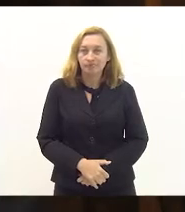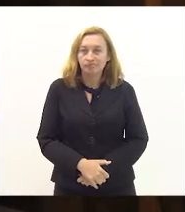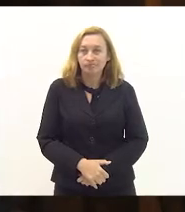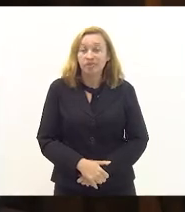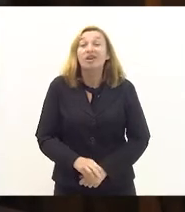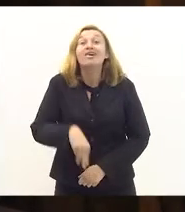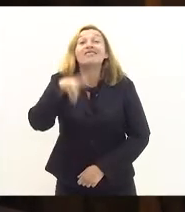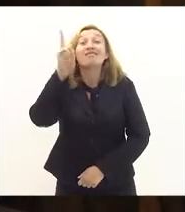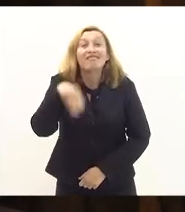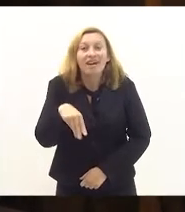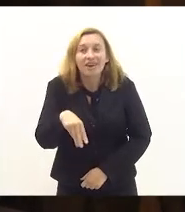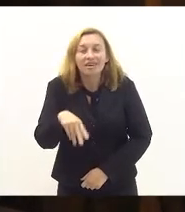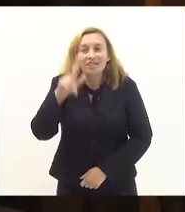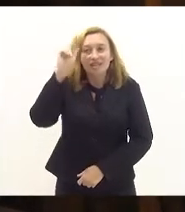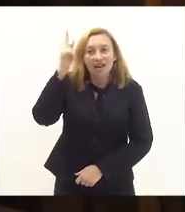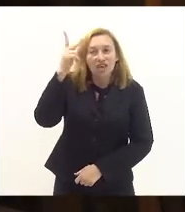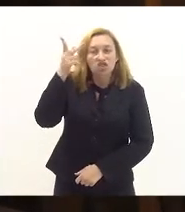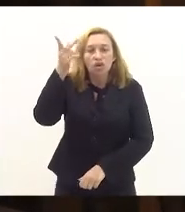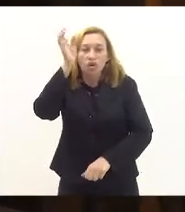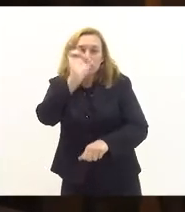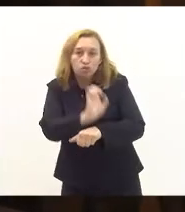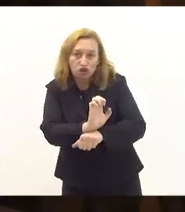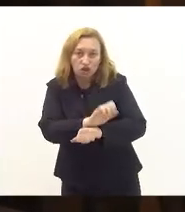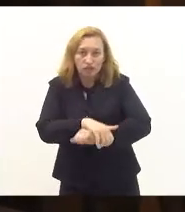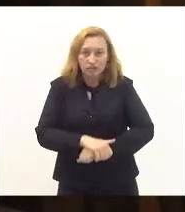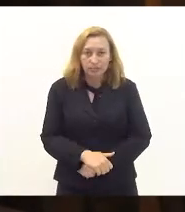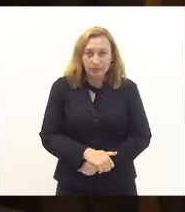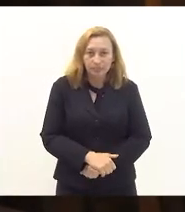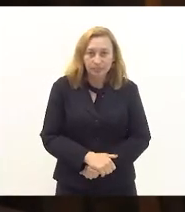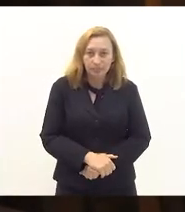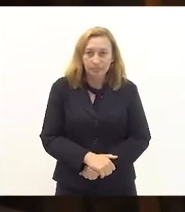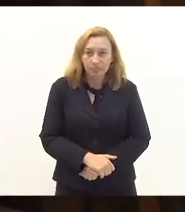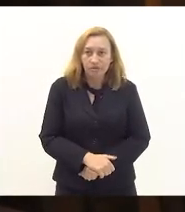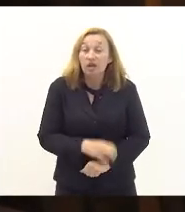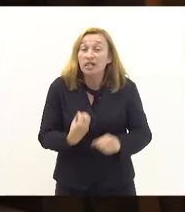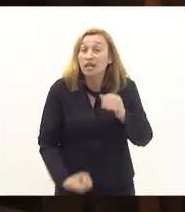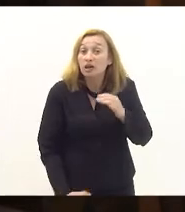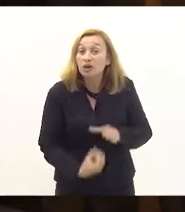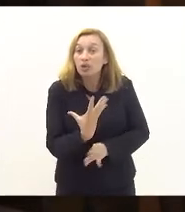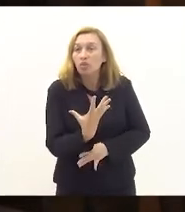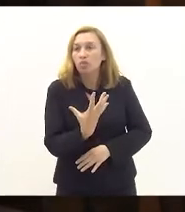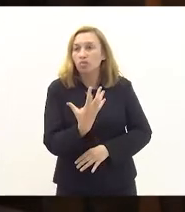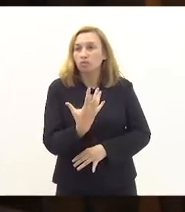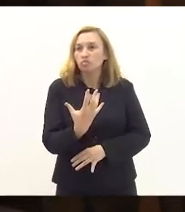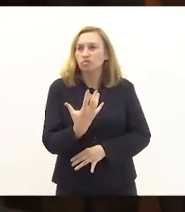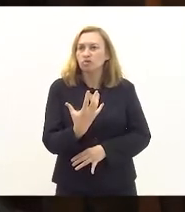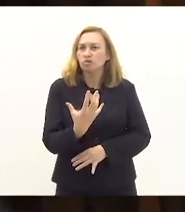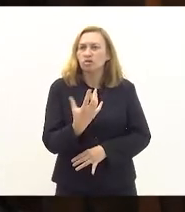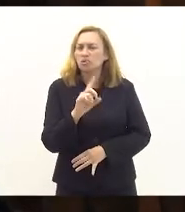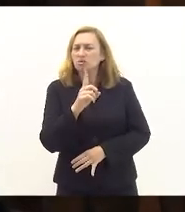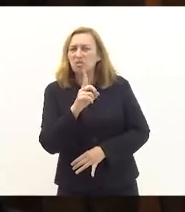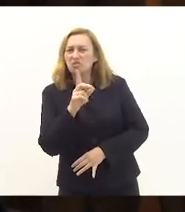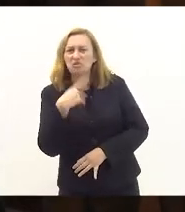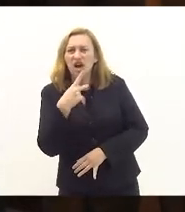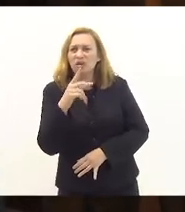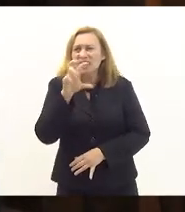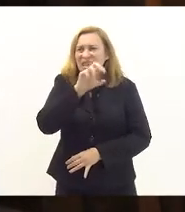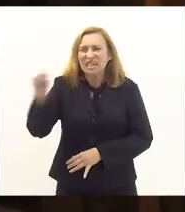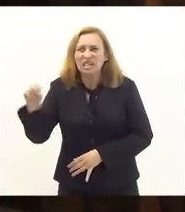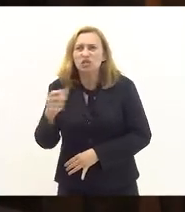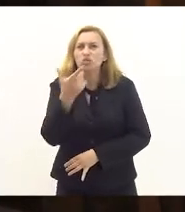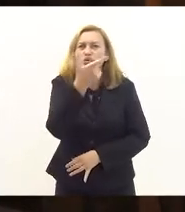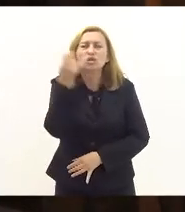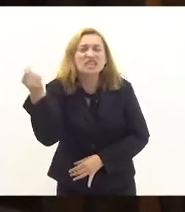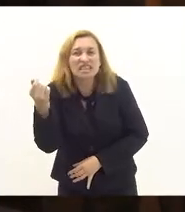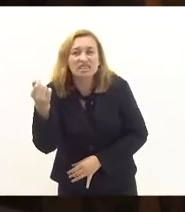Quem é na história desse estado que construiu, não digo 500, mas